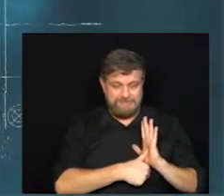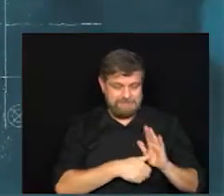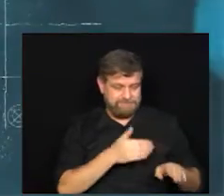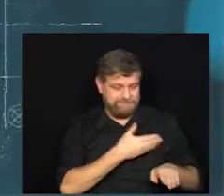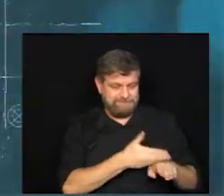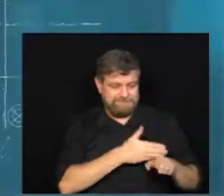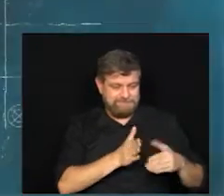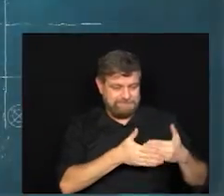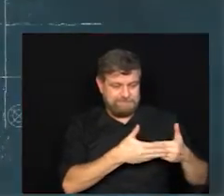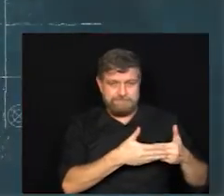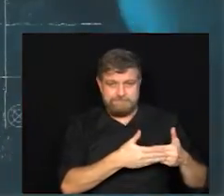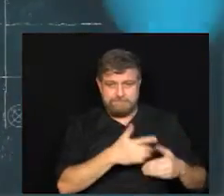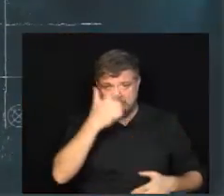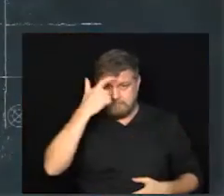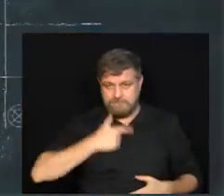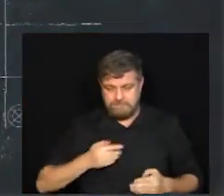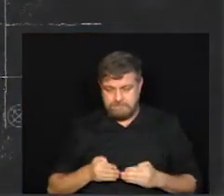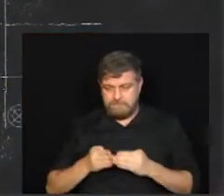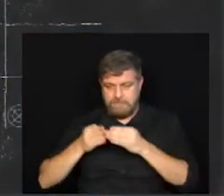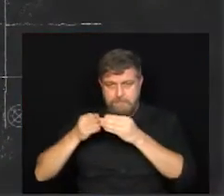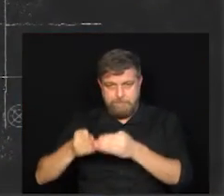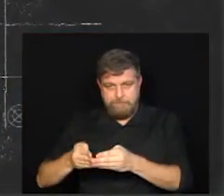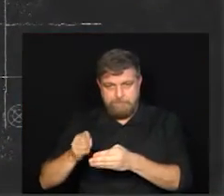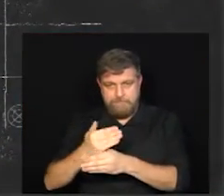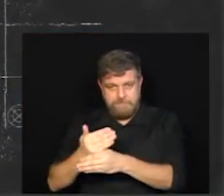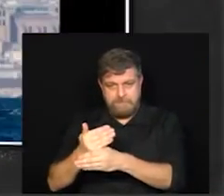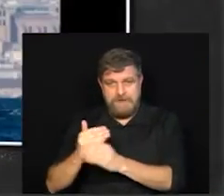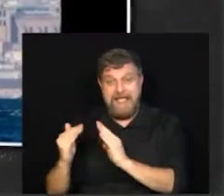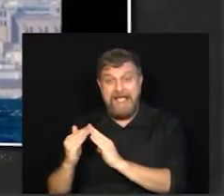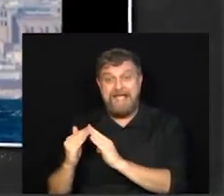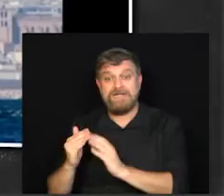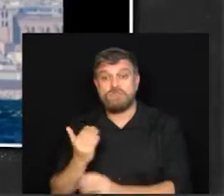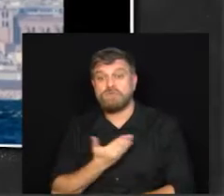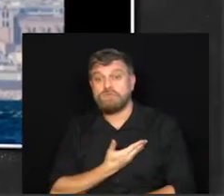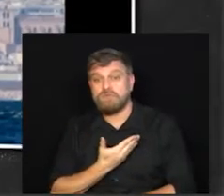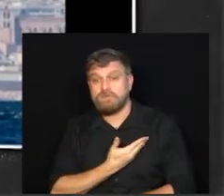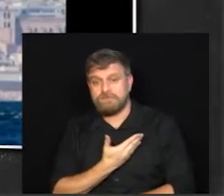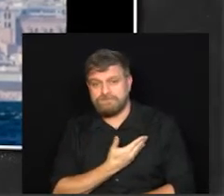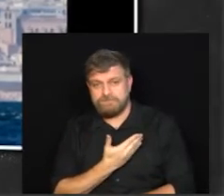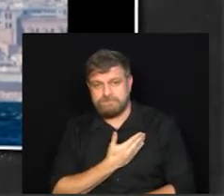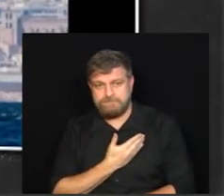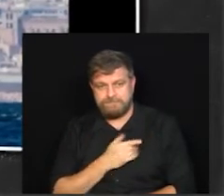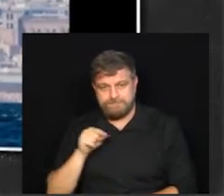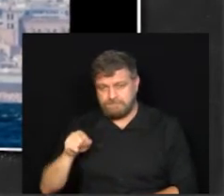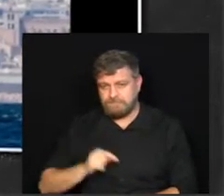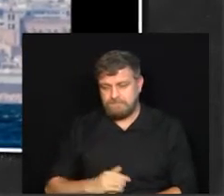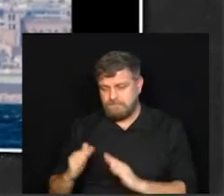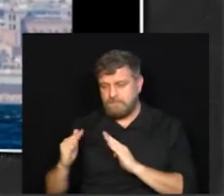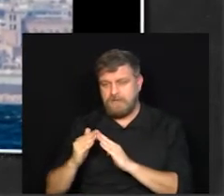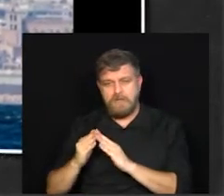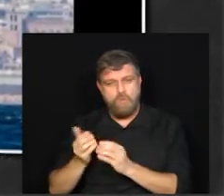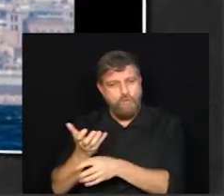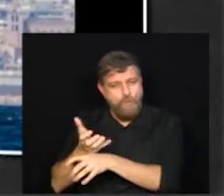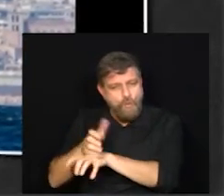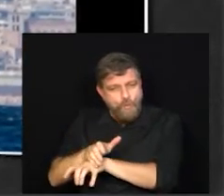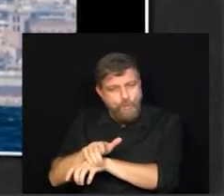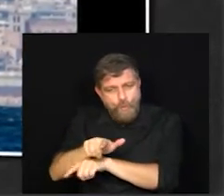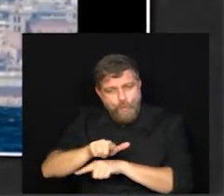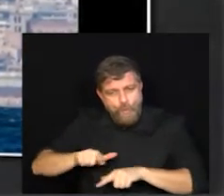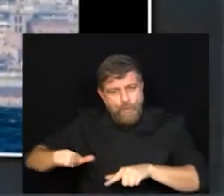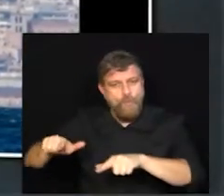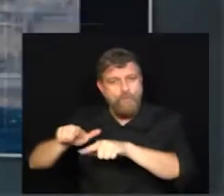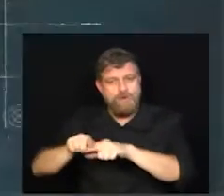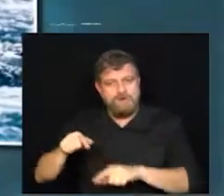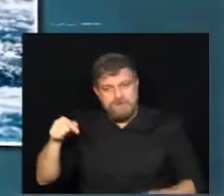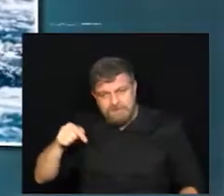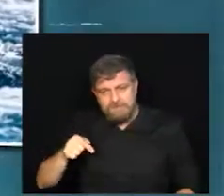tudo fechado, eu levei o meu barco para casa de um amigo que tem casa aqui na Ilhabela e ele não mora aqui, então ficava só um caseiro.